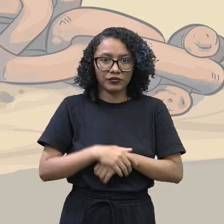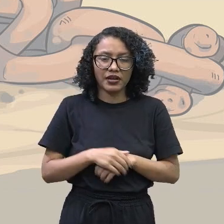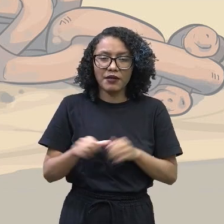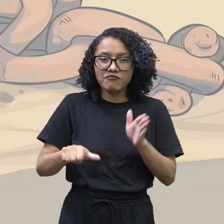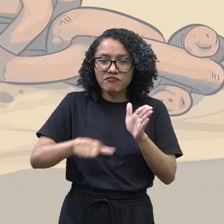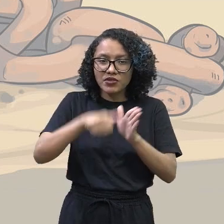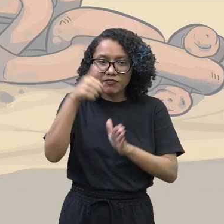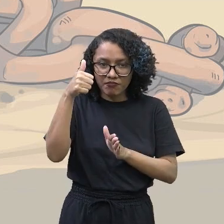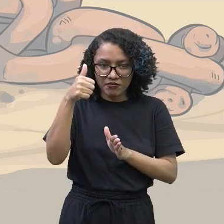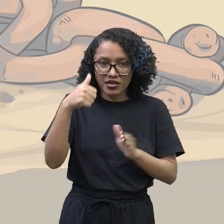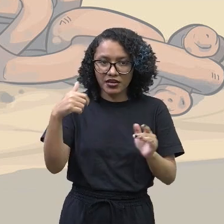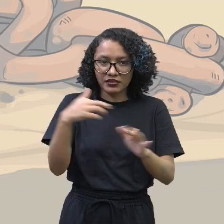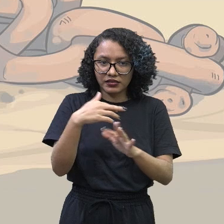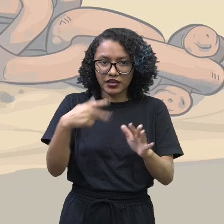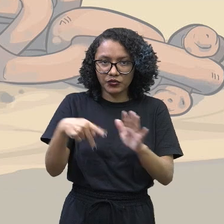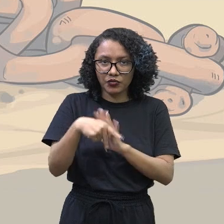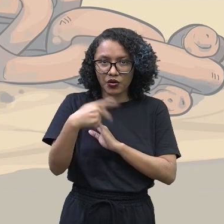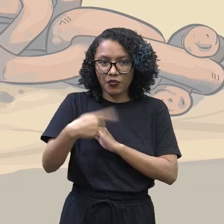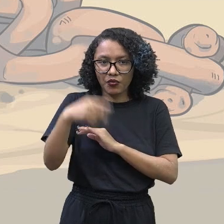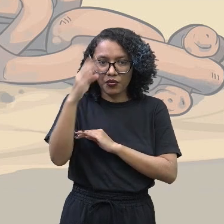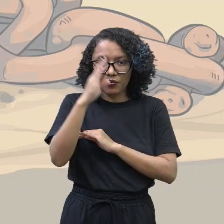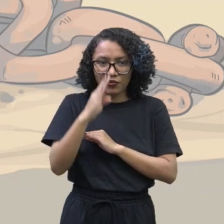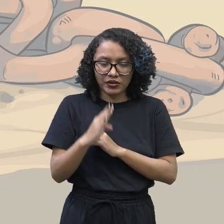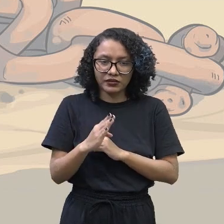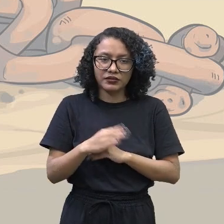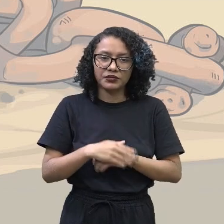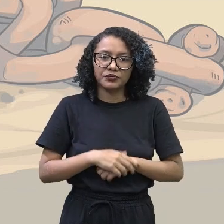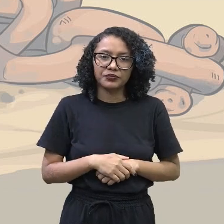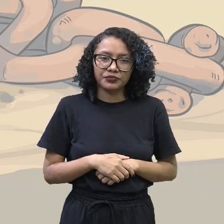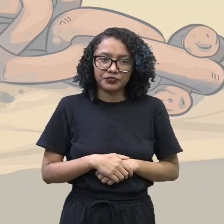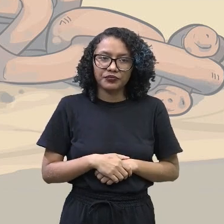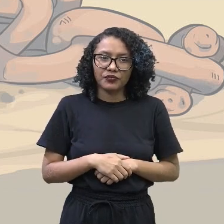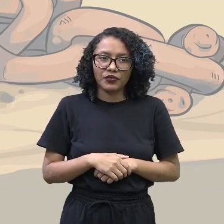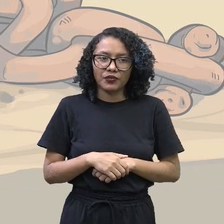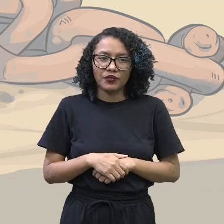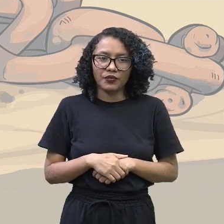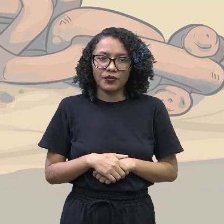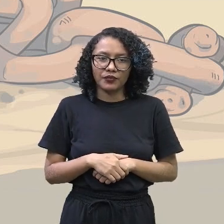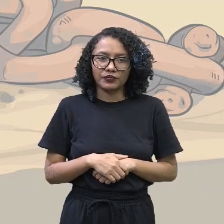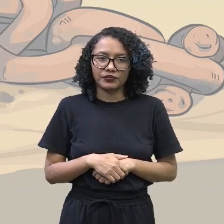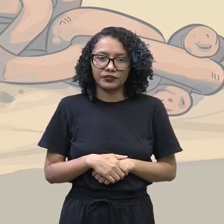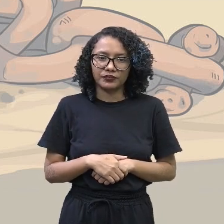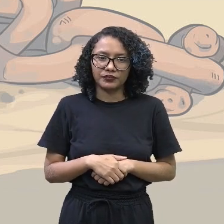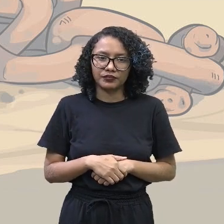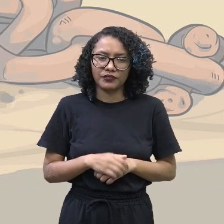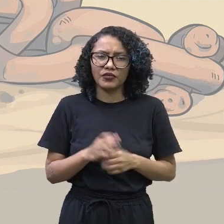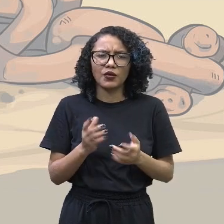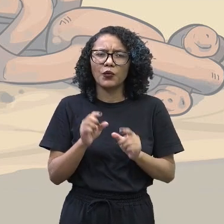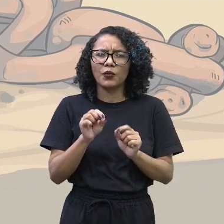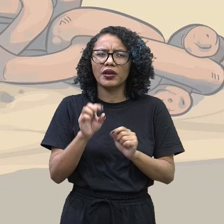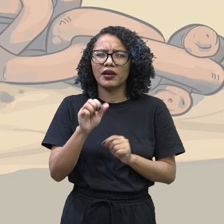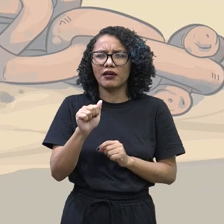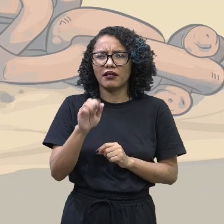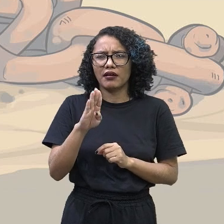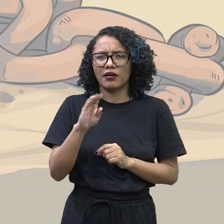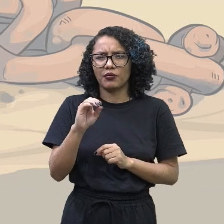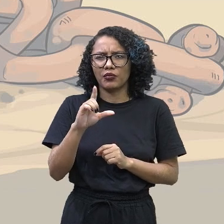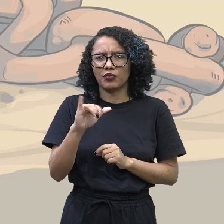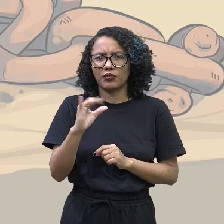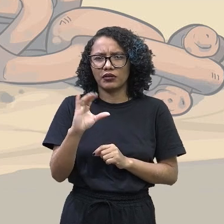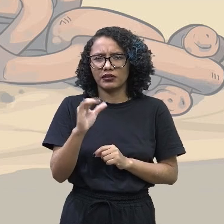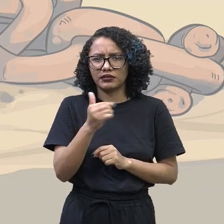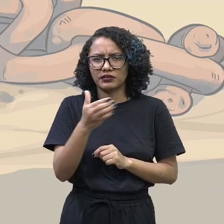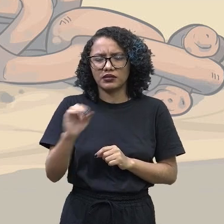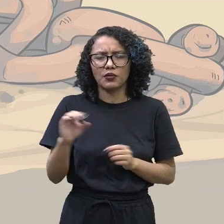do território, no caso aqui, atualmente brasileiro, certo? Então, o que foi a abolição, né? O seu contexto